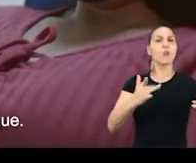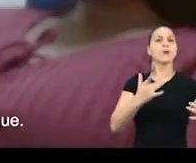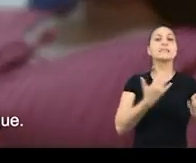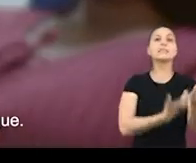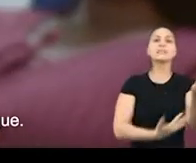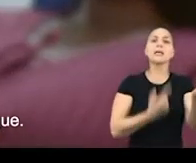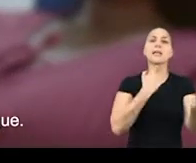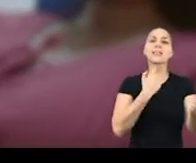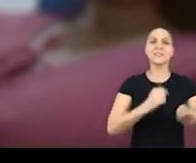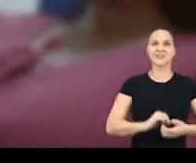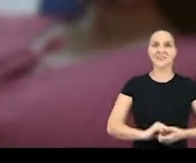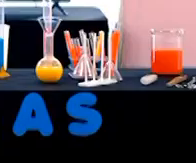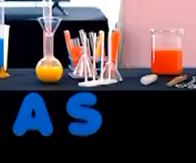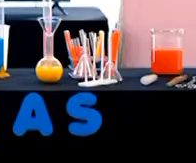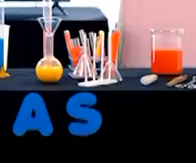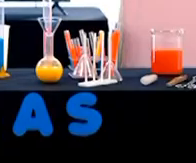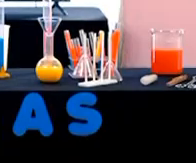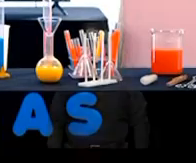sangue.